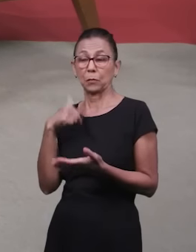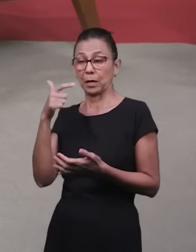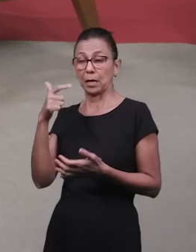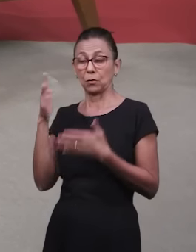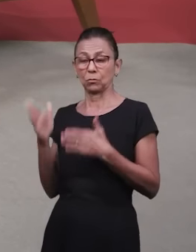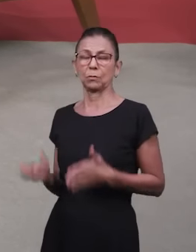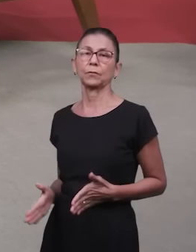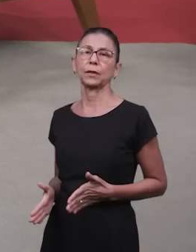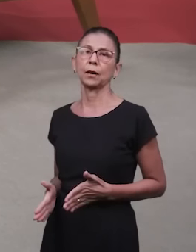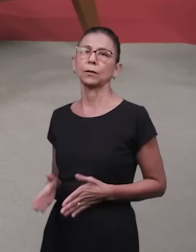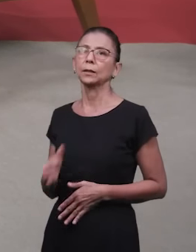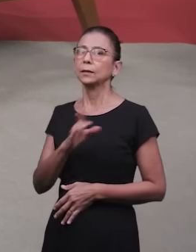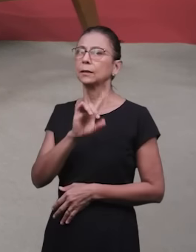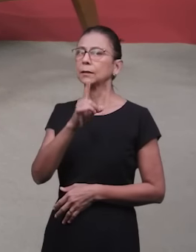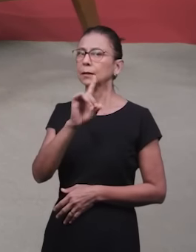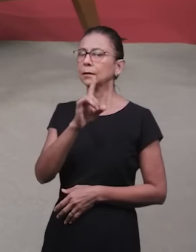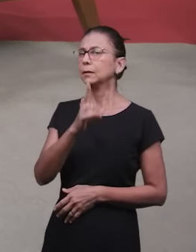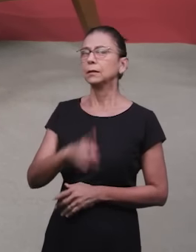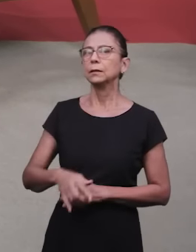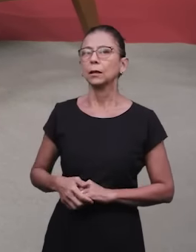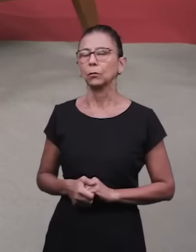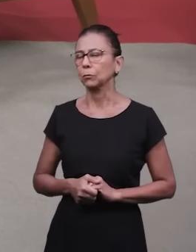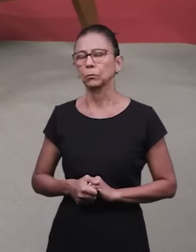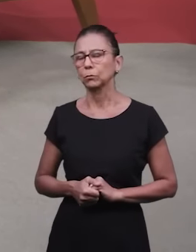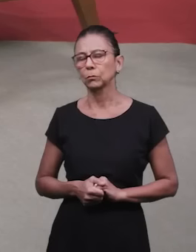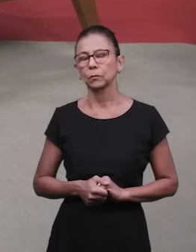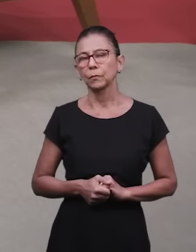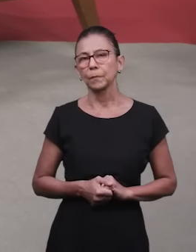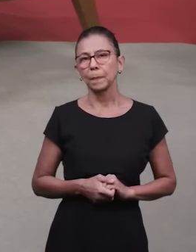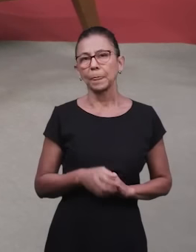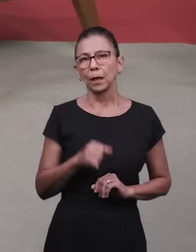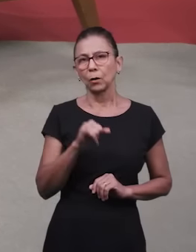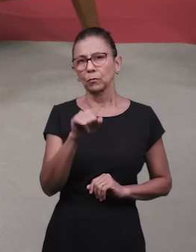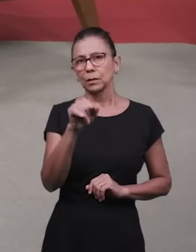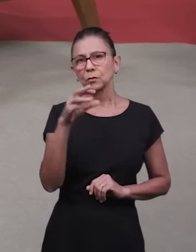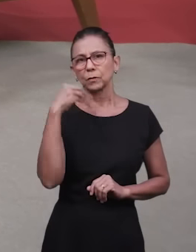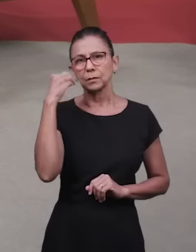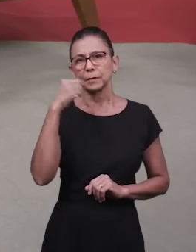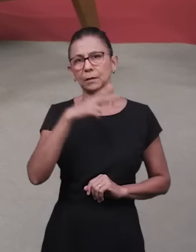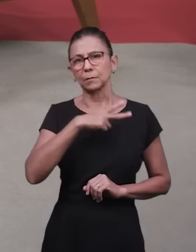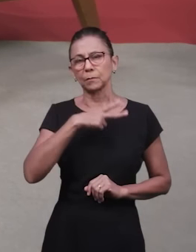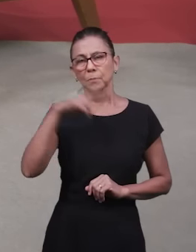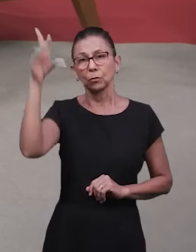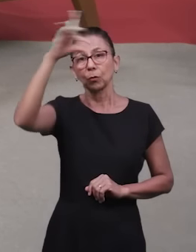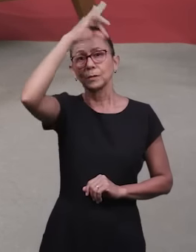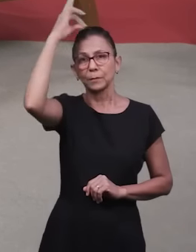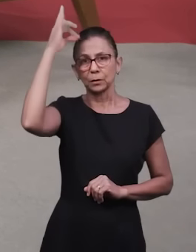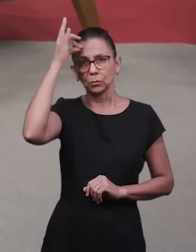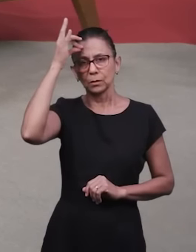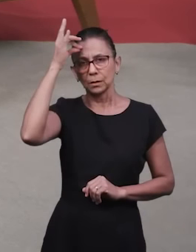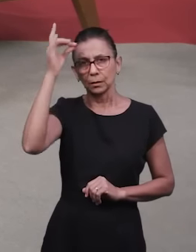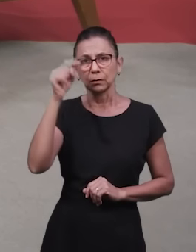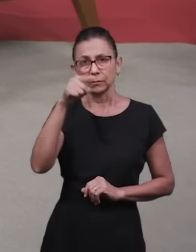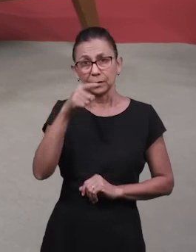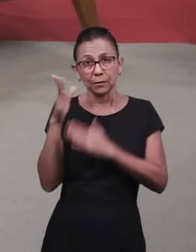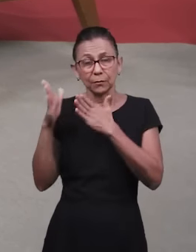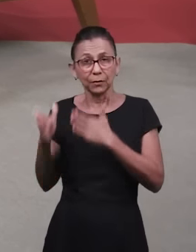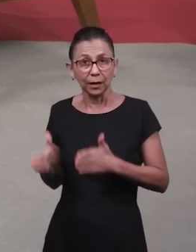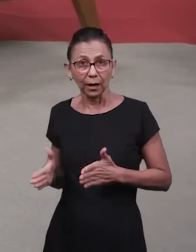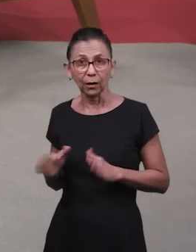isso. Você vai ser igreja fiel na medida que você viva a obra do Espírito Santo, seja uma experiência pessoal sua. E o que